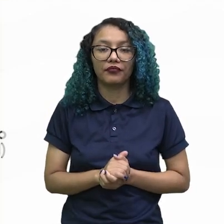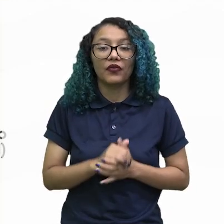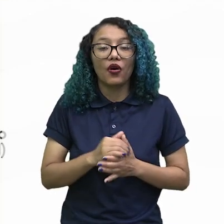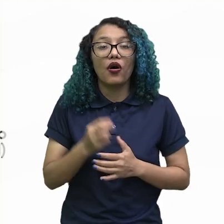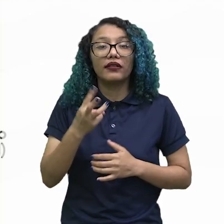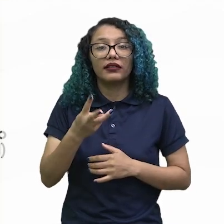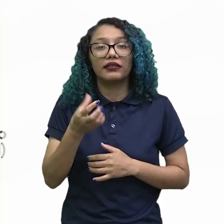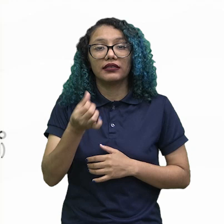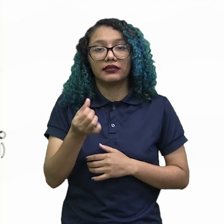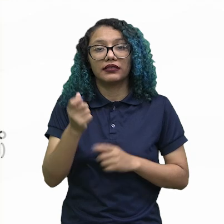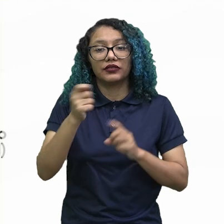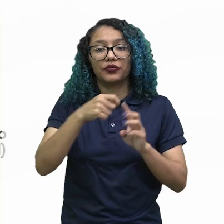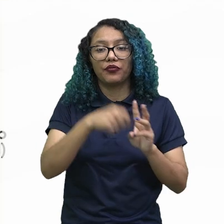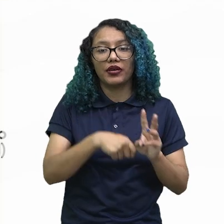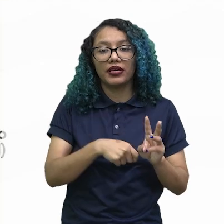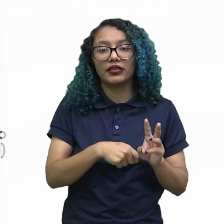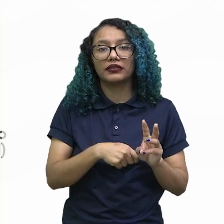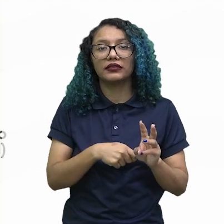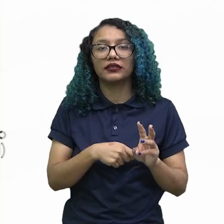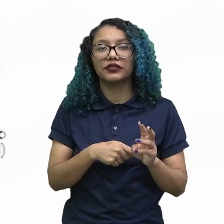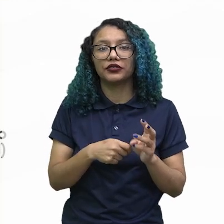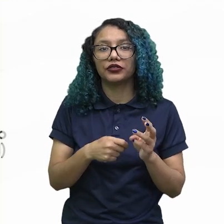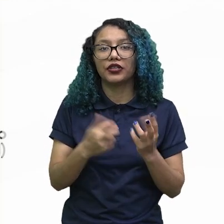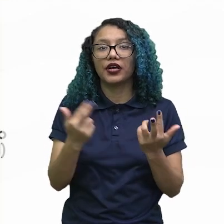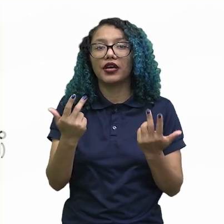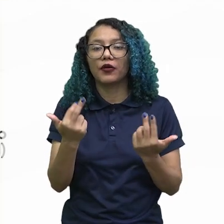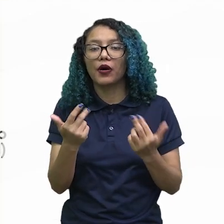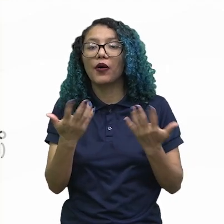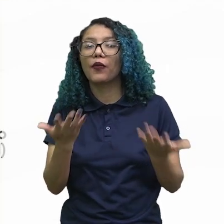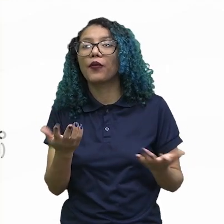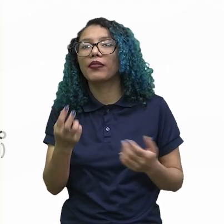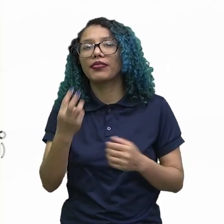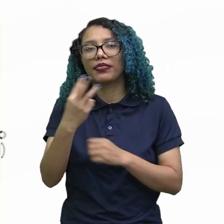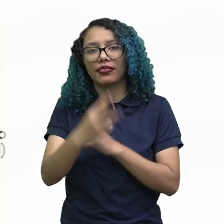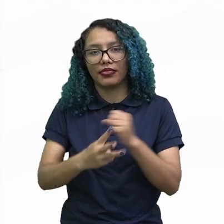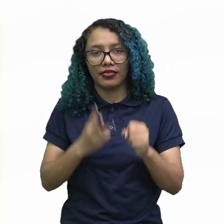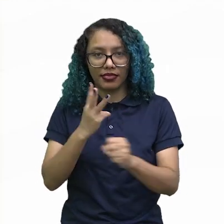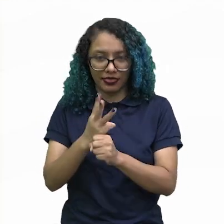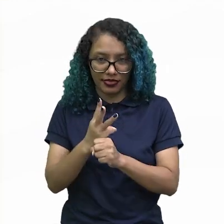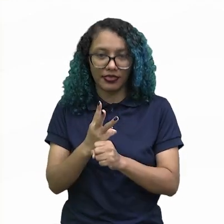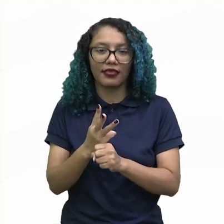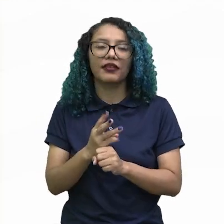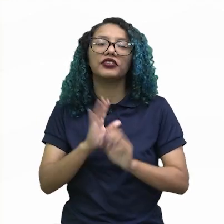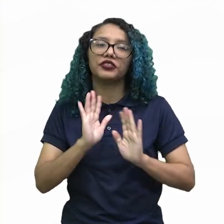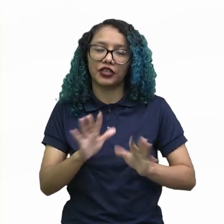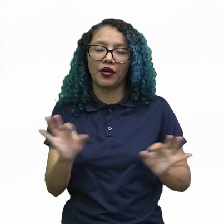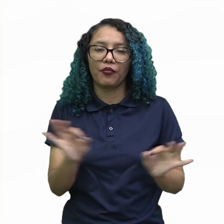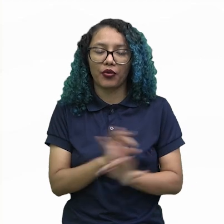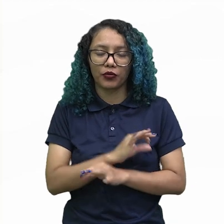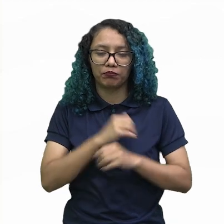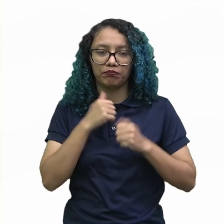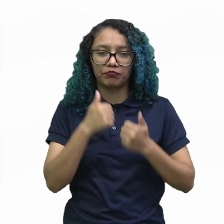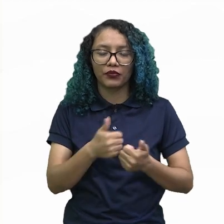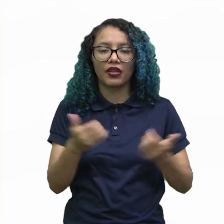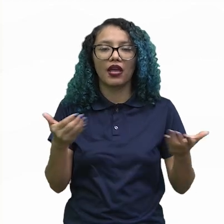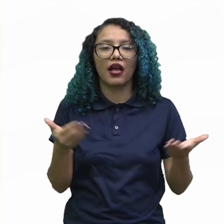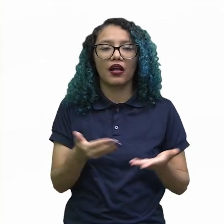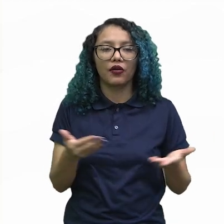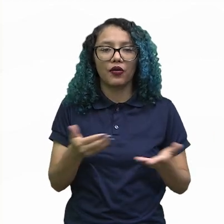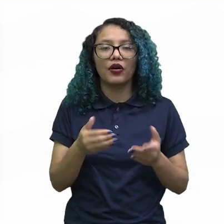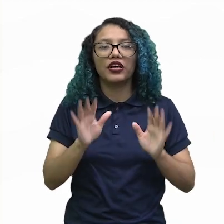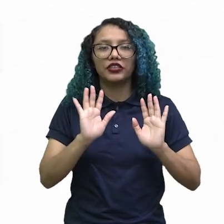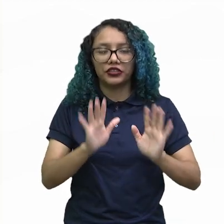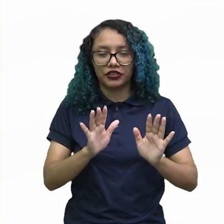36 meses equivale justamente a 3 anos. Agora sim, tendo em mãos esses valores, vamos